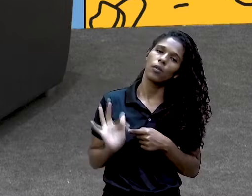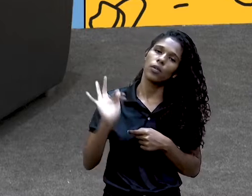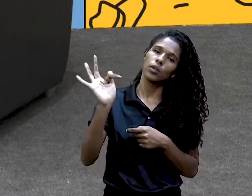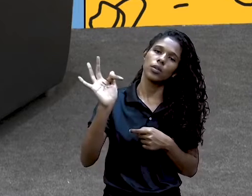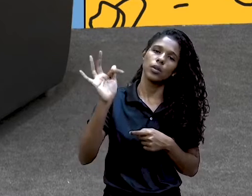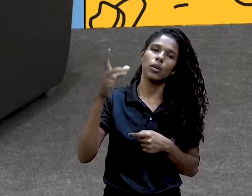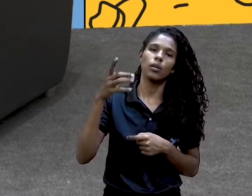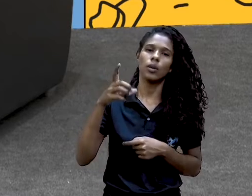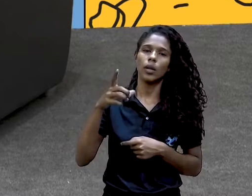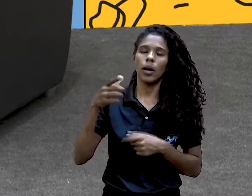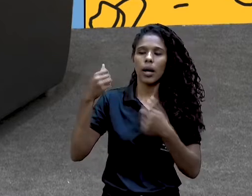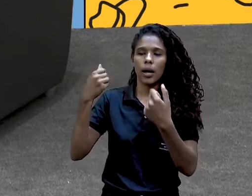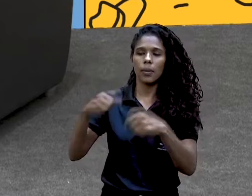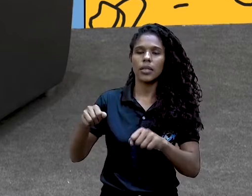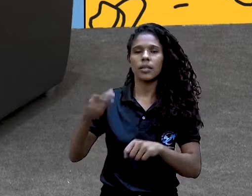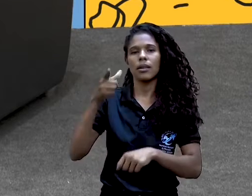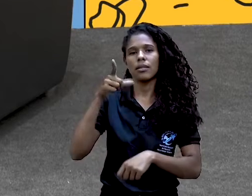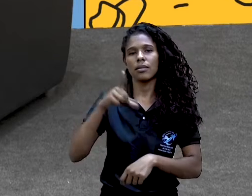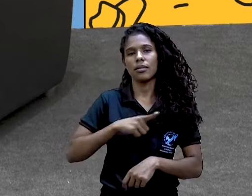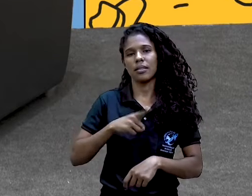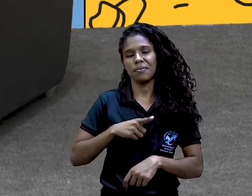empresa. Tá bom?